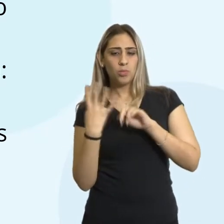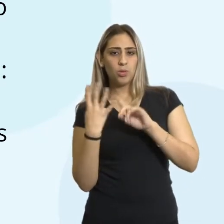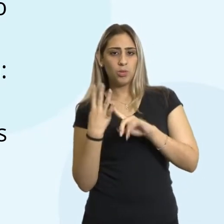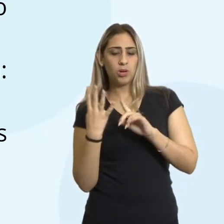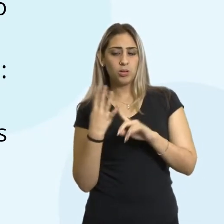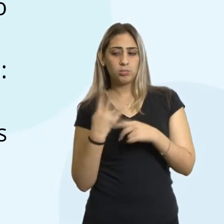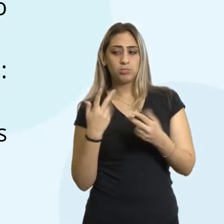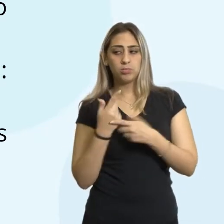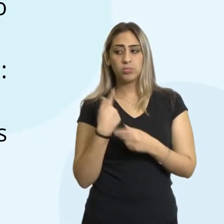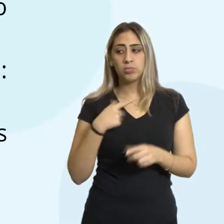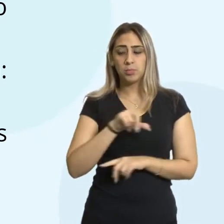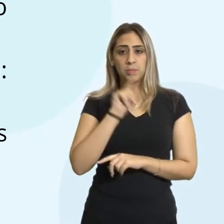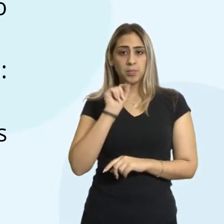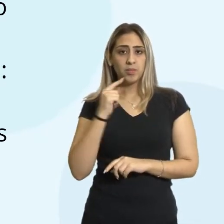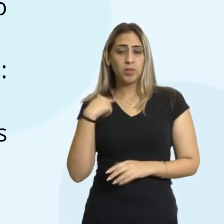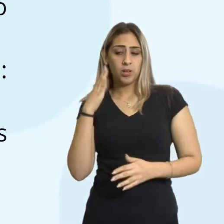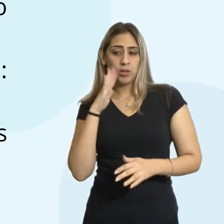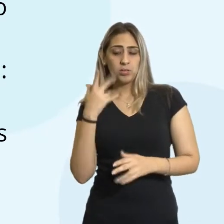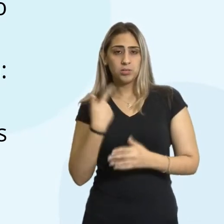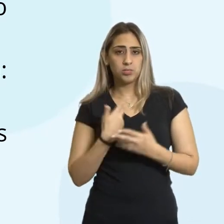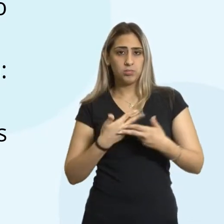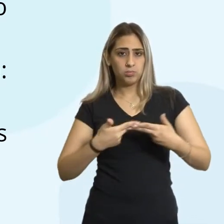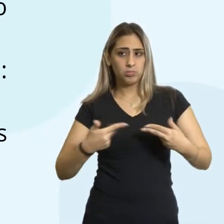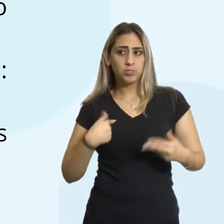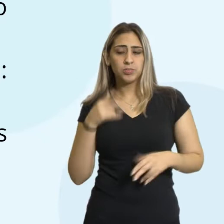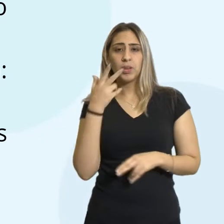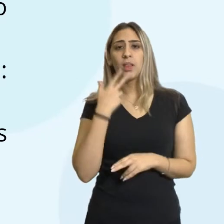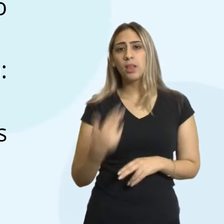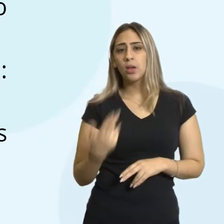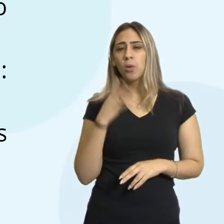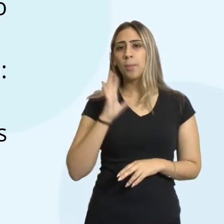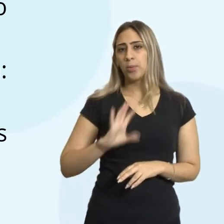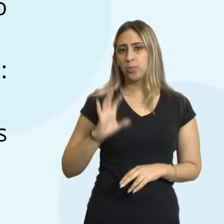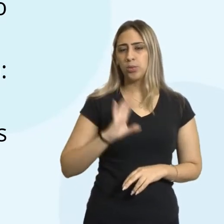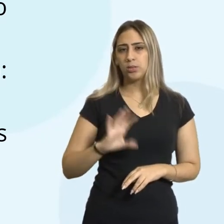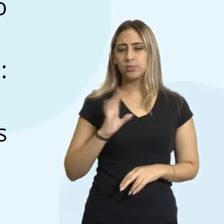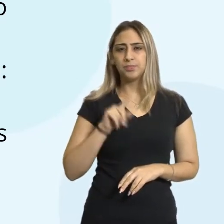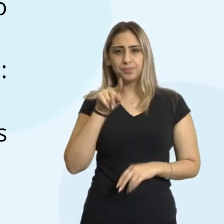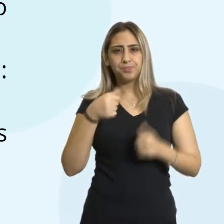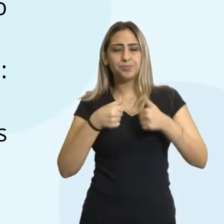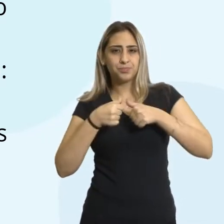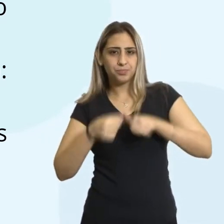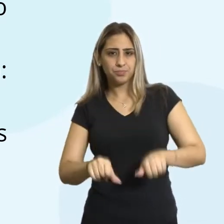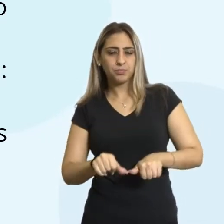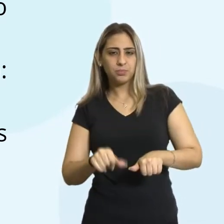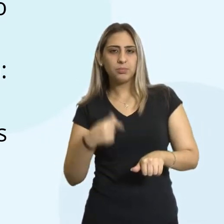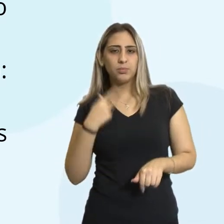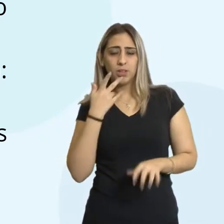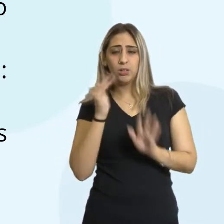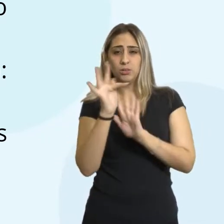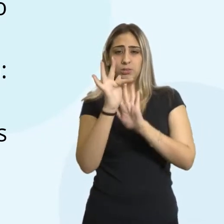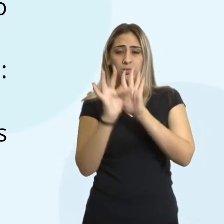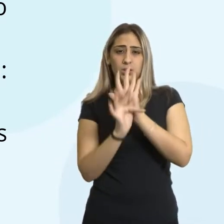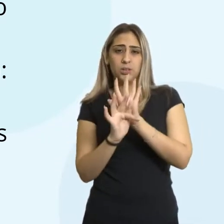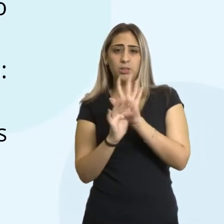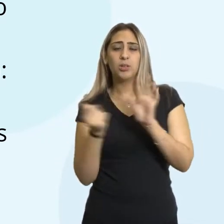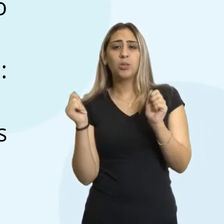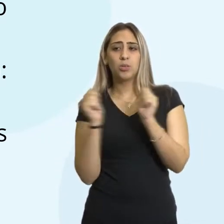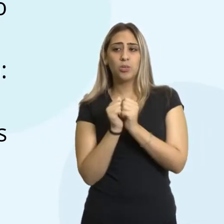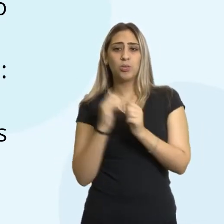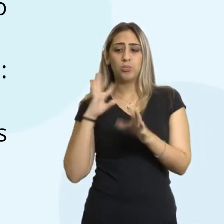ele vai ser preferencialmente ministrado pelo professor de língua portuguesa né e ele vai falar do texto né um